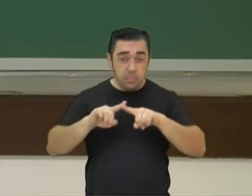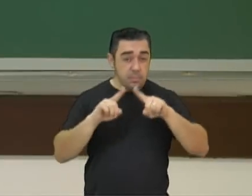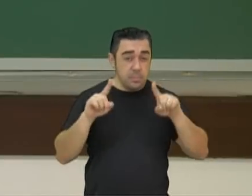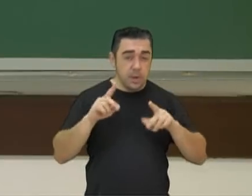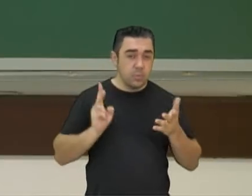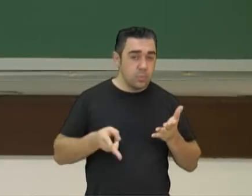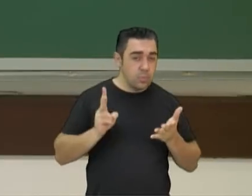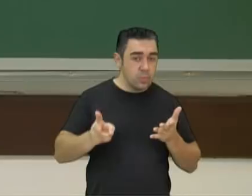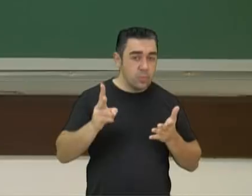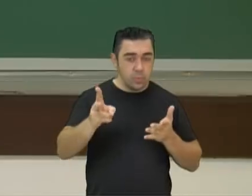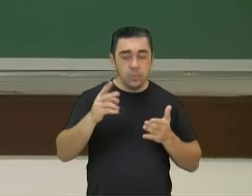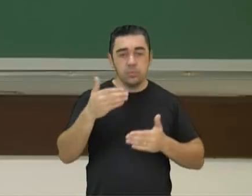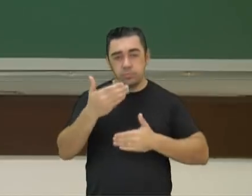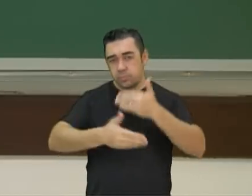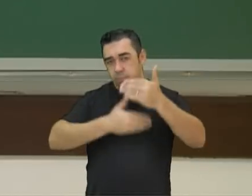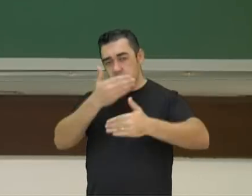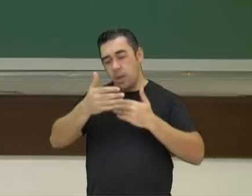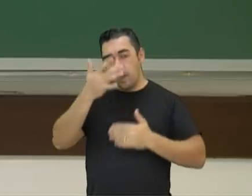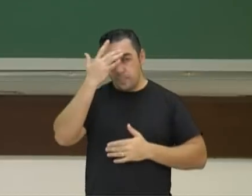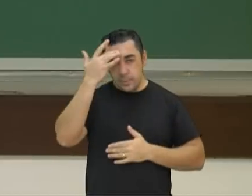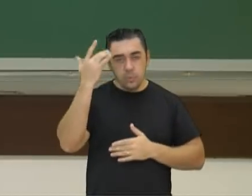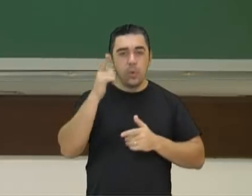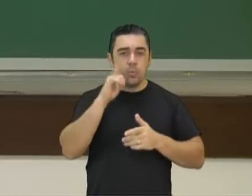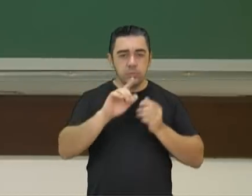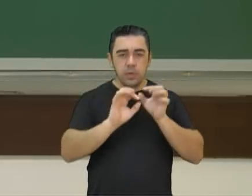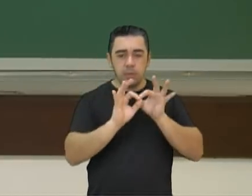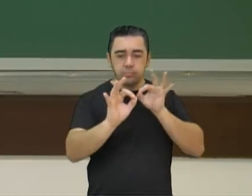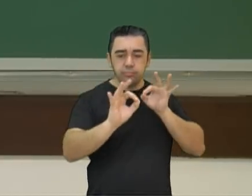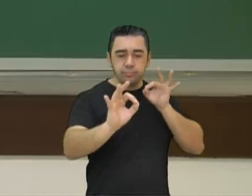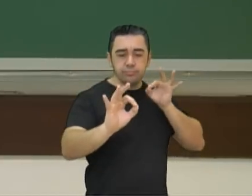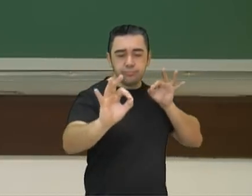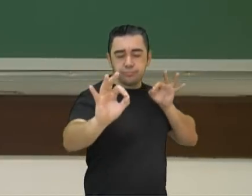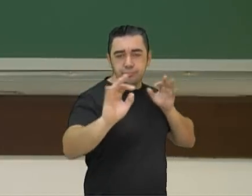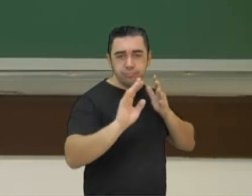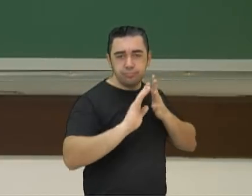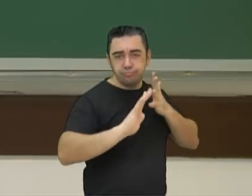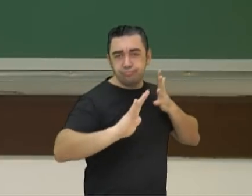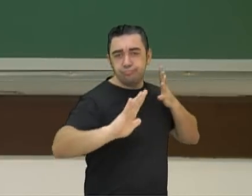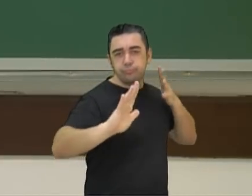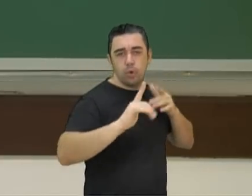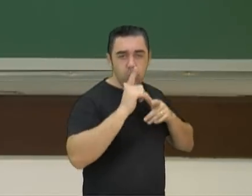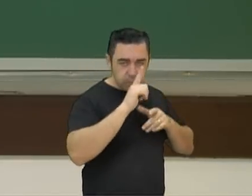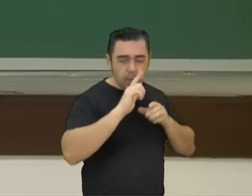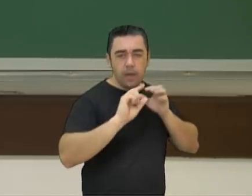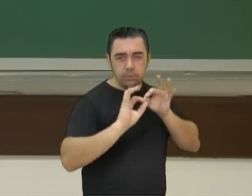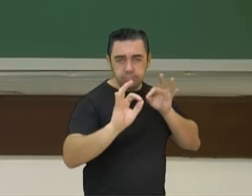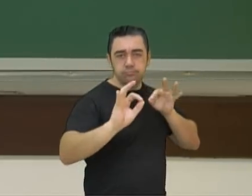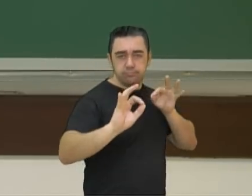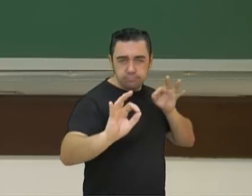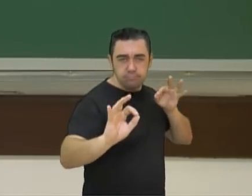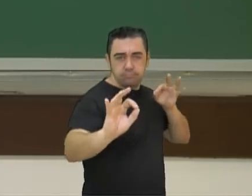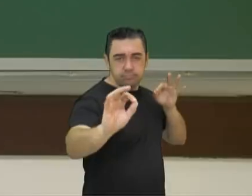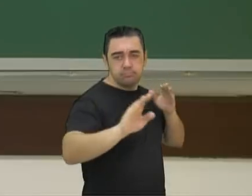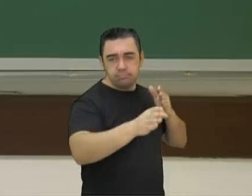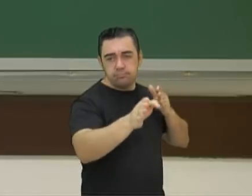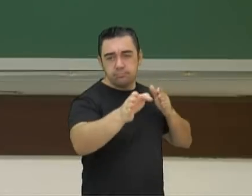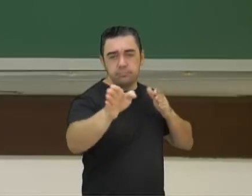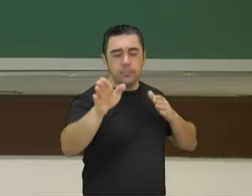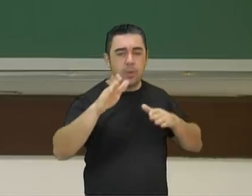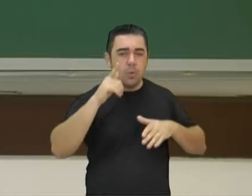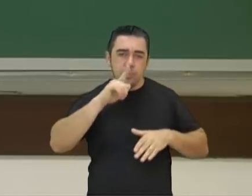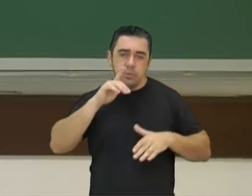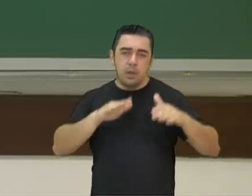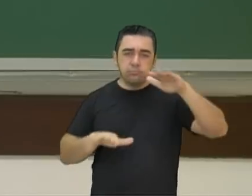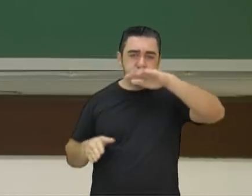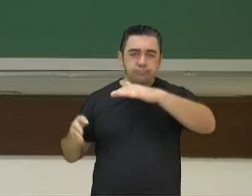prova, os nadadores já vão ocupando melhor os seus espaços, né, e conseguem nadar com